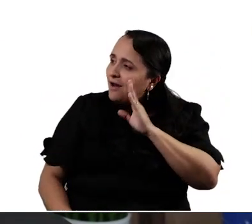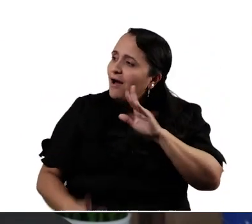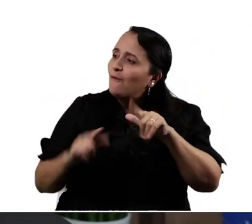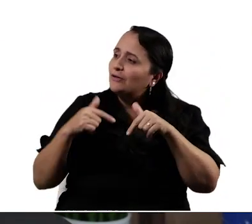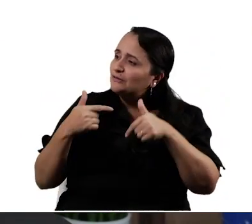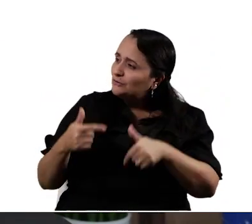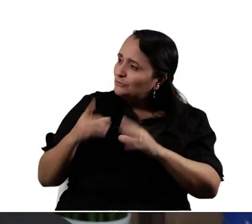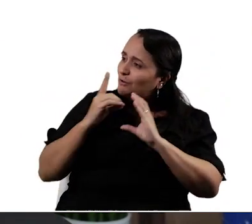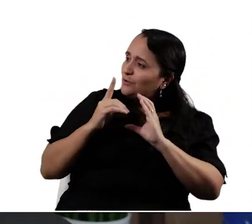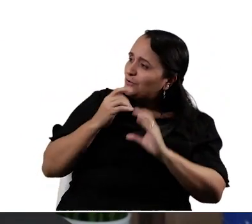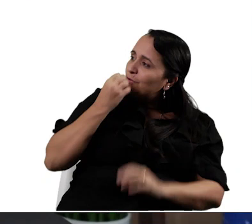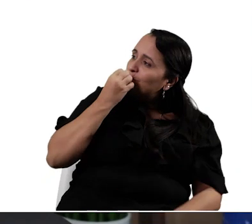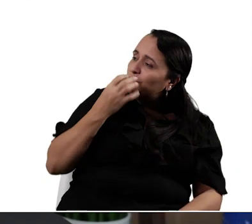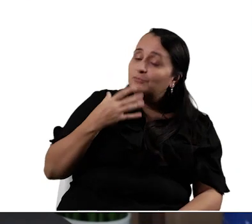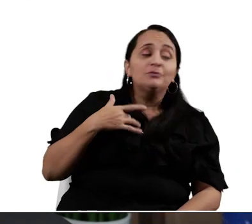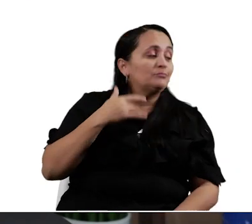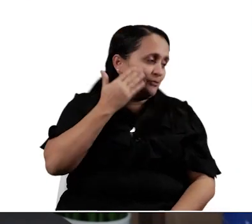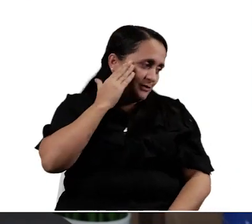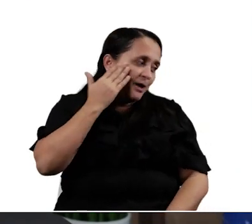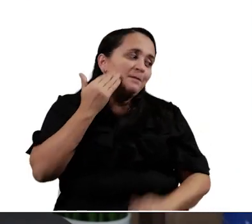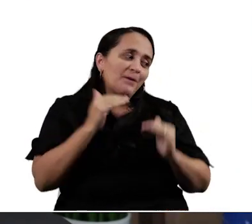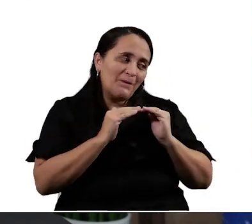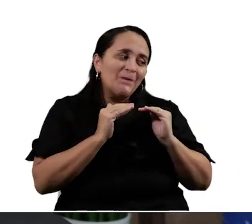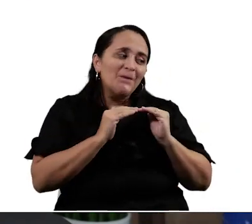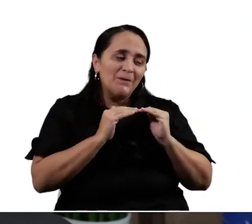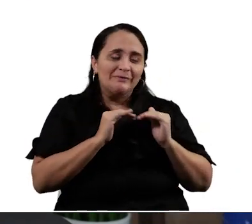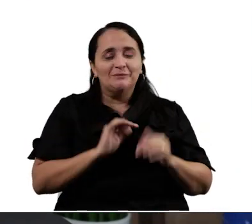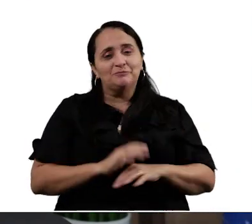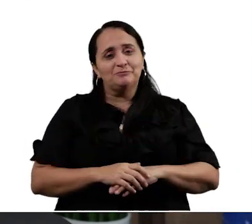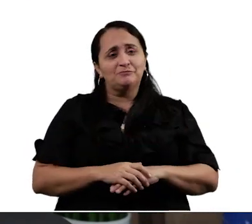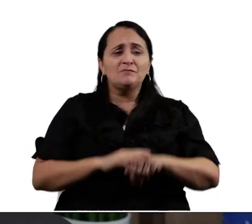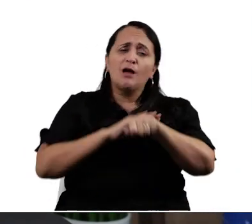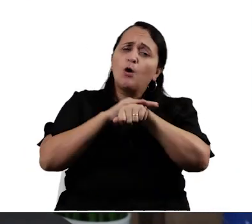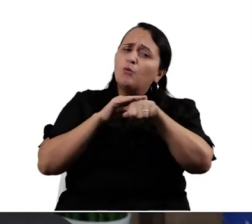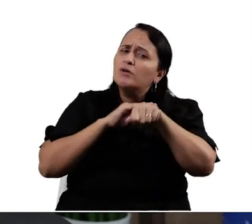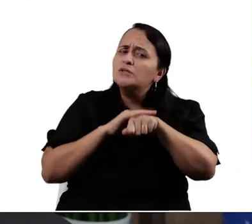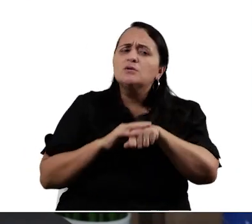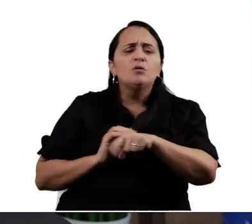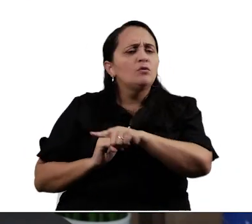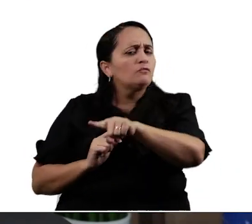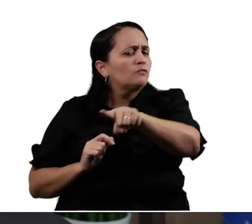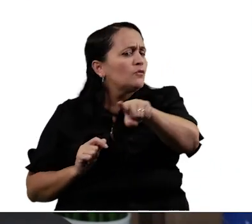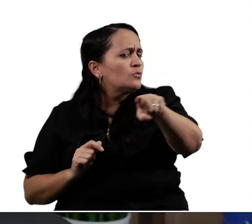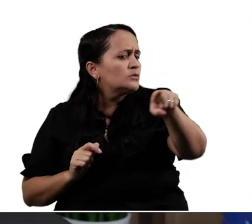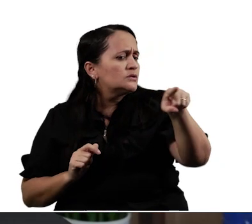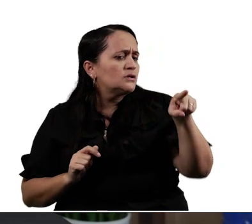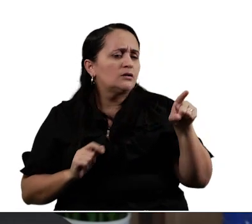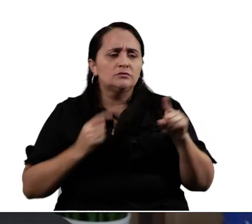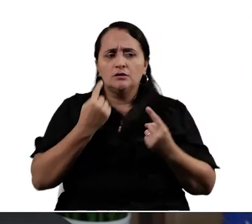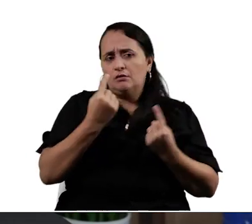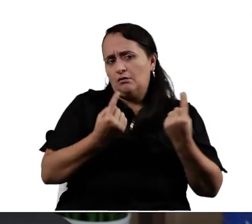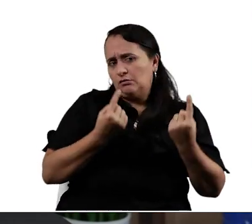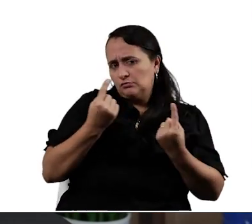dela. Eu também achei, Lili. Aí ela conversou com todos sobre as diferenças de cada um e a